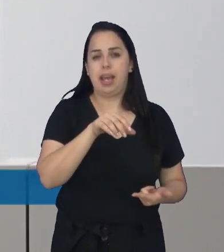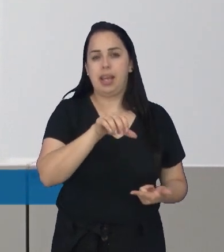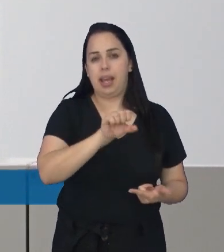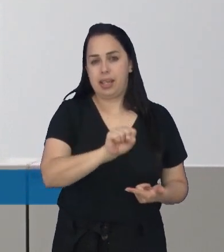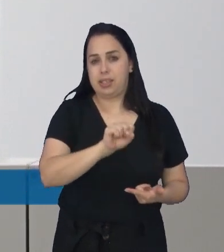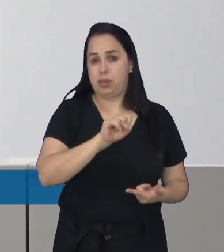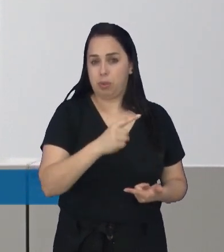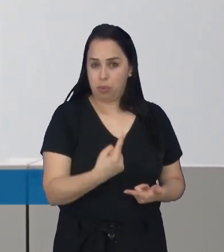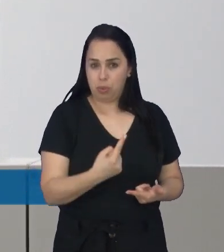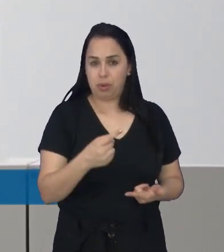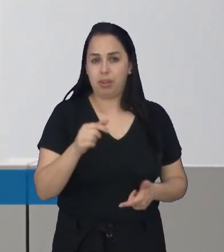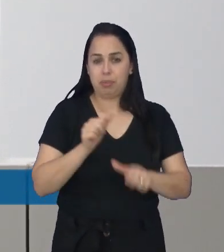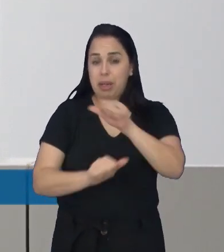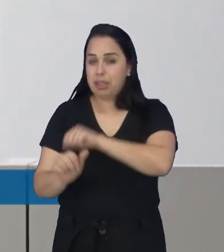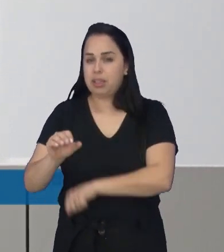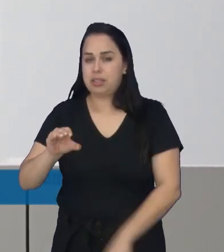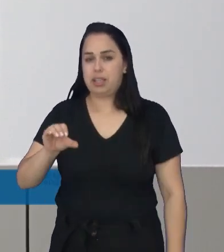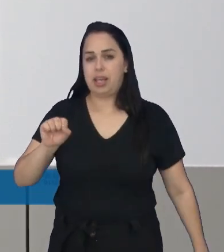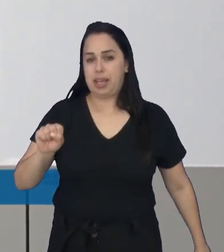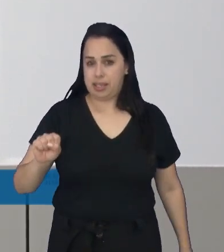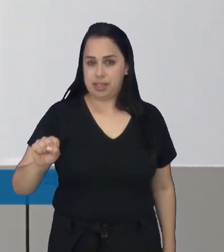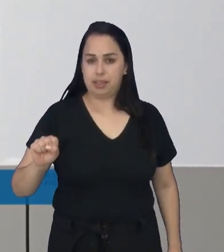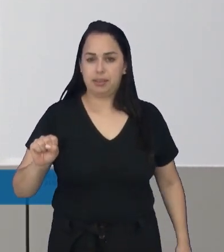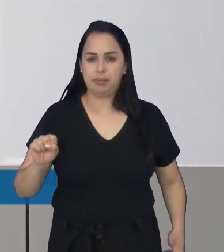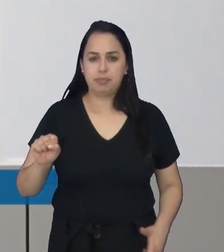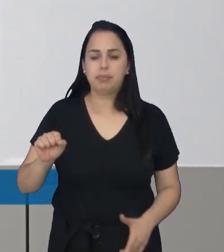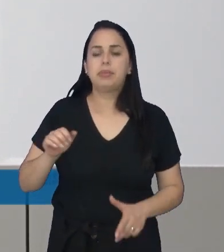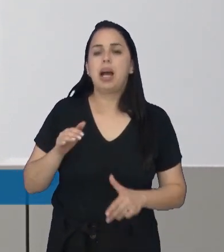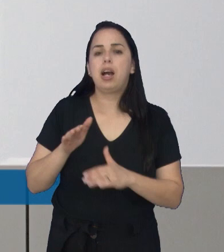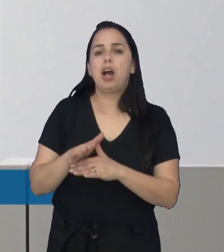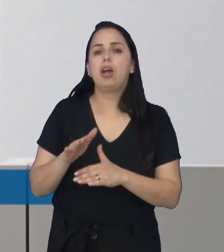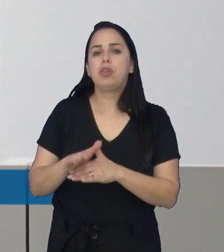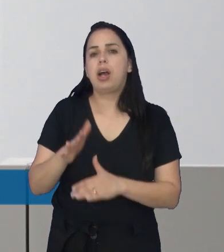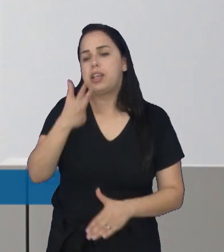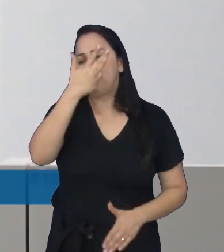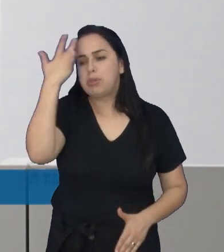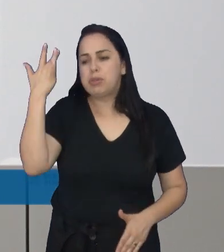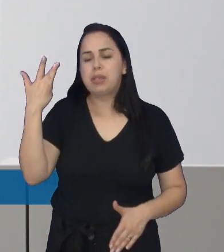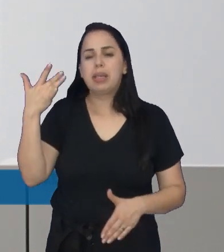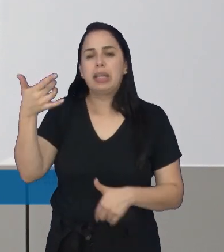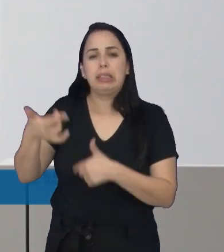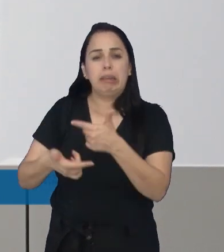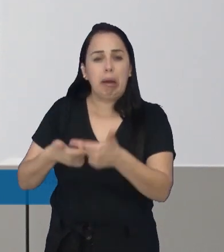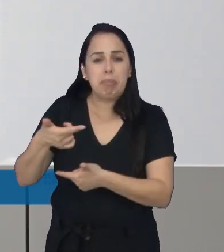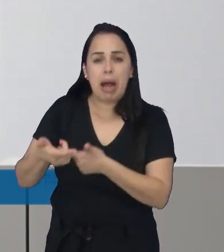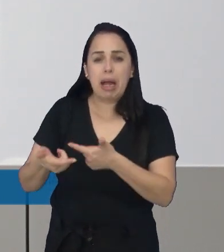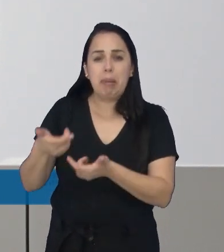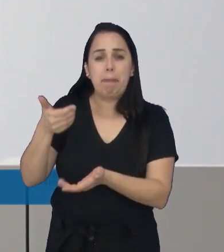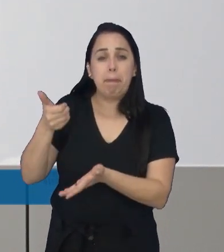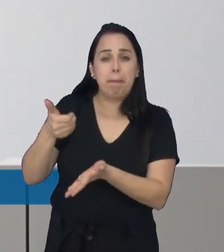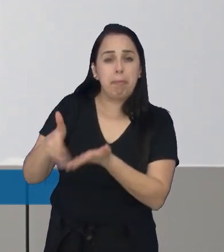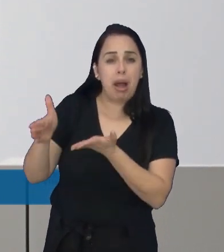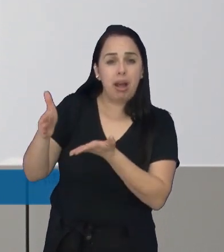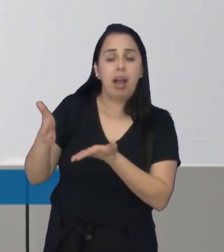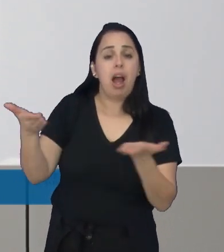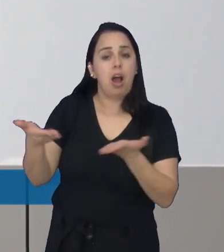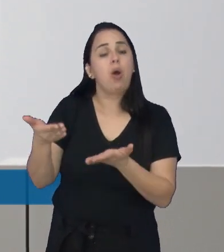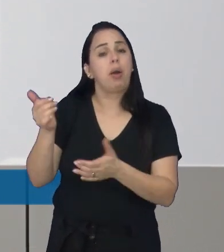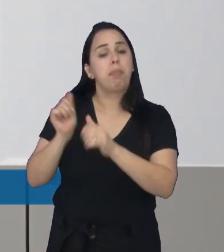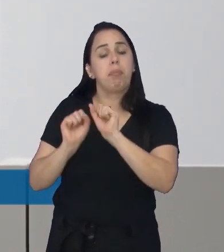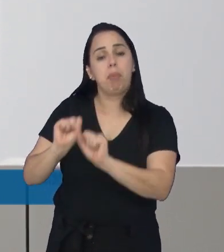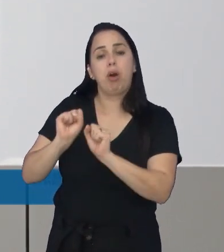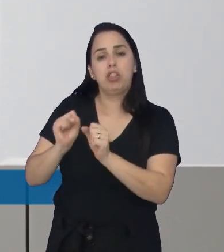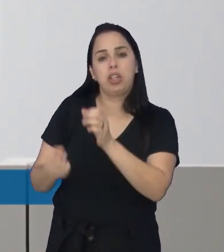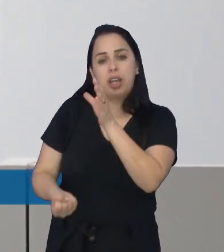beneficia enormemente aquelas pessoas que eventualmente perderam o seu emprego e vão poder processar fabricar alguma coisa